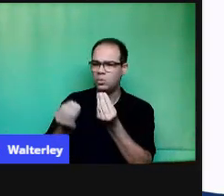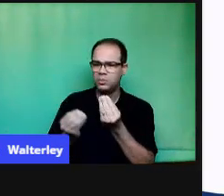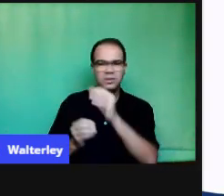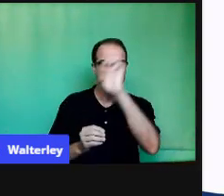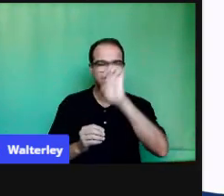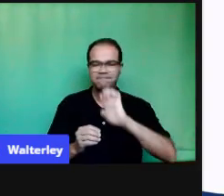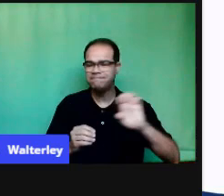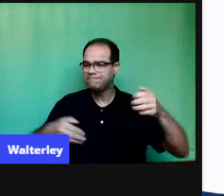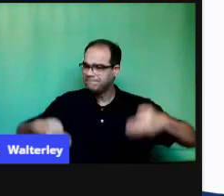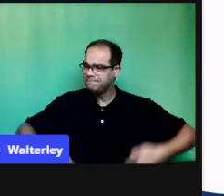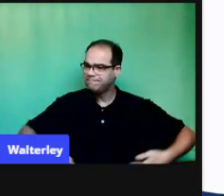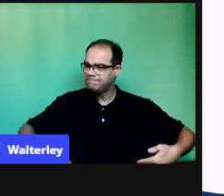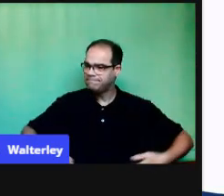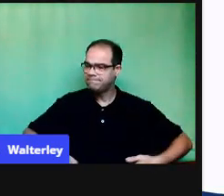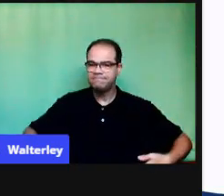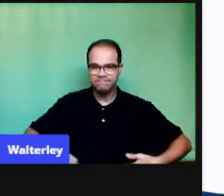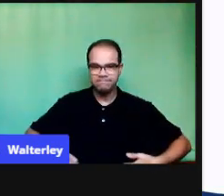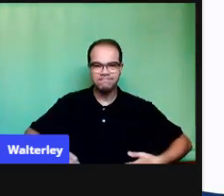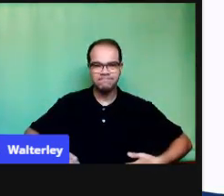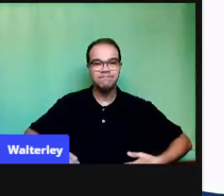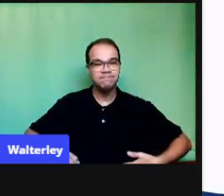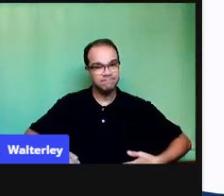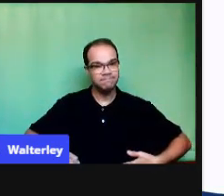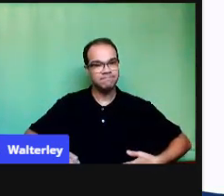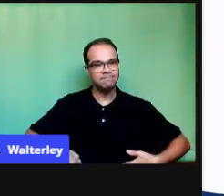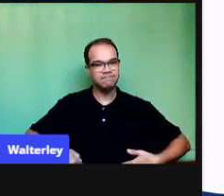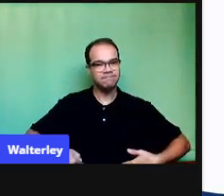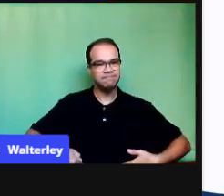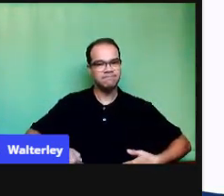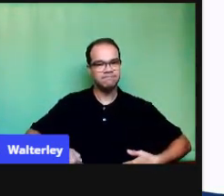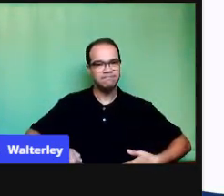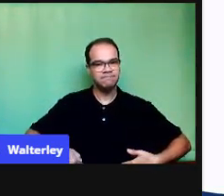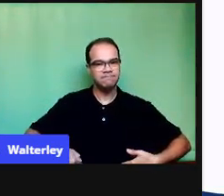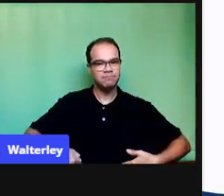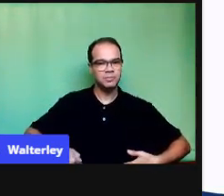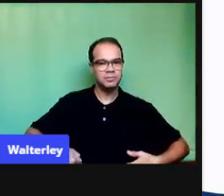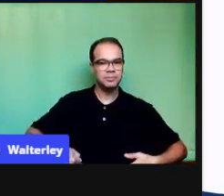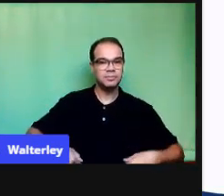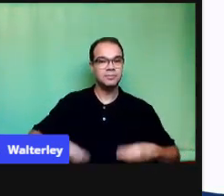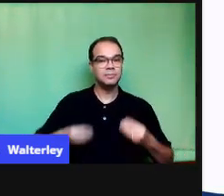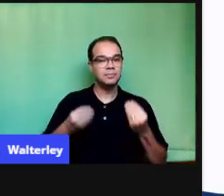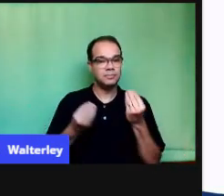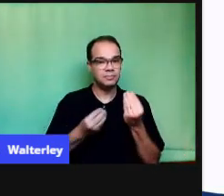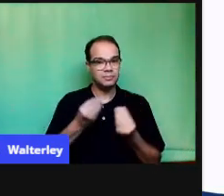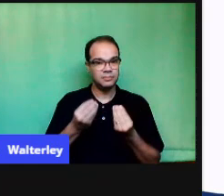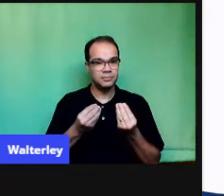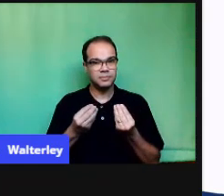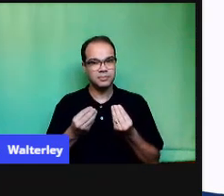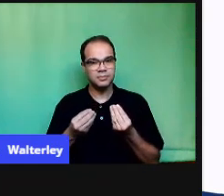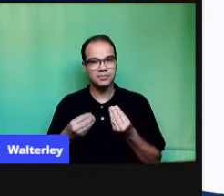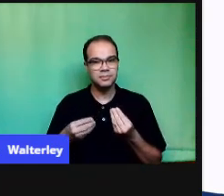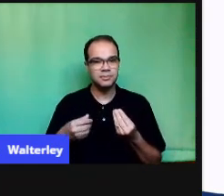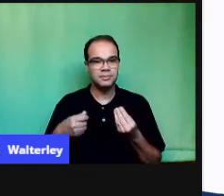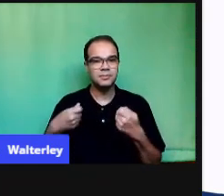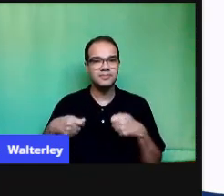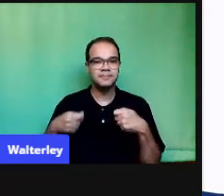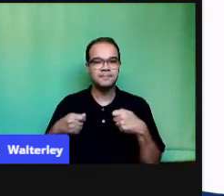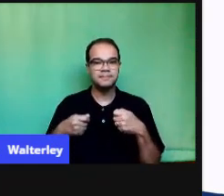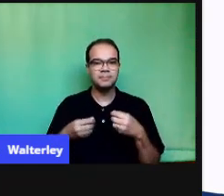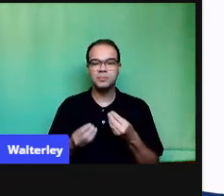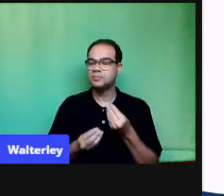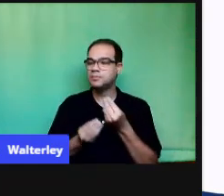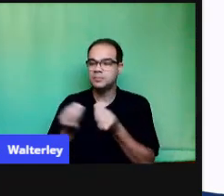Então, o que aconteceu foi um processo de industrialização da produção animal, que foi muito